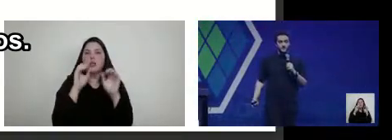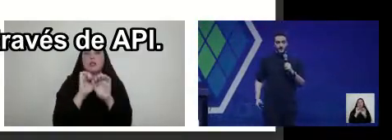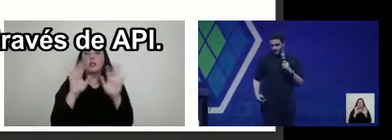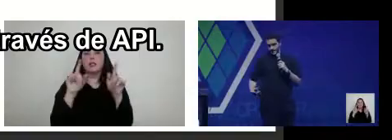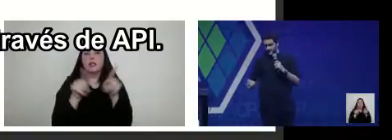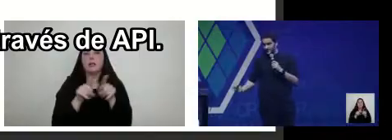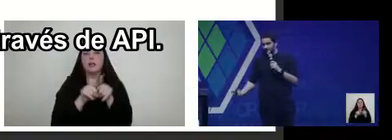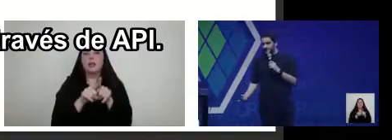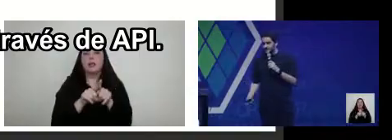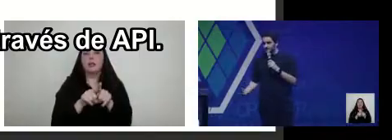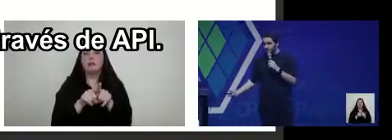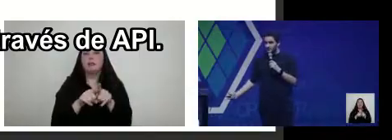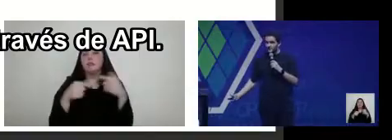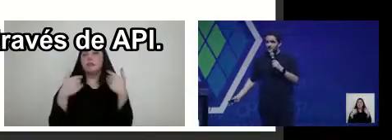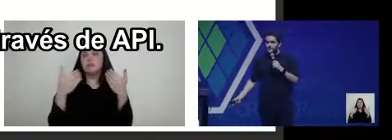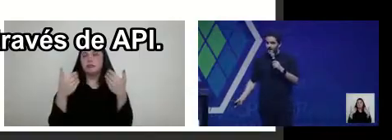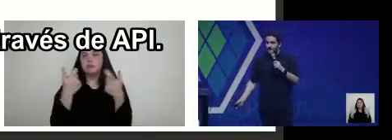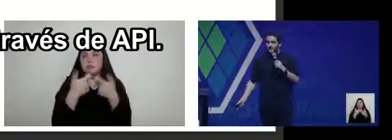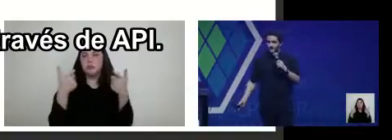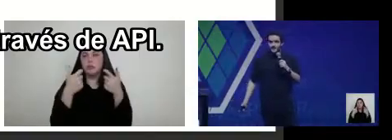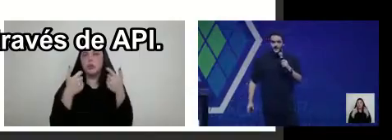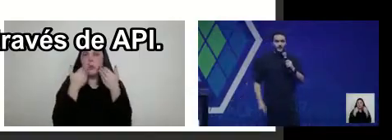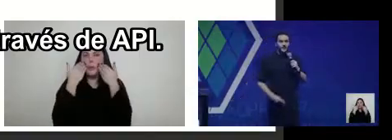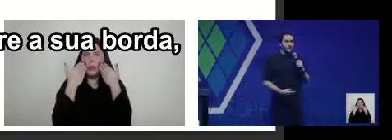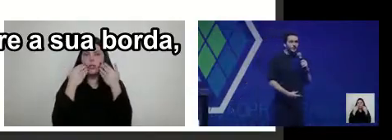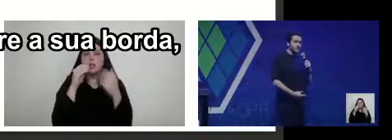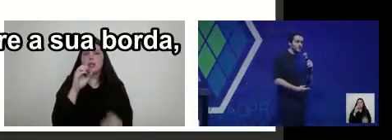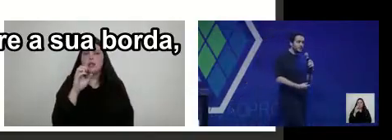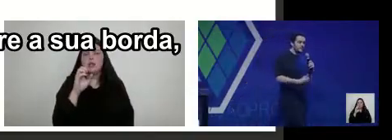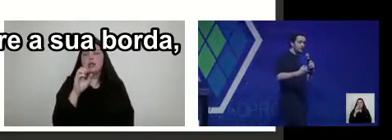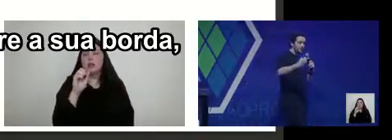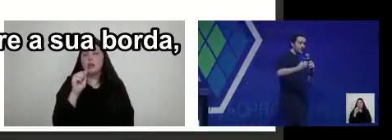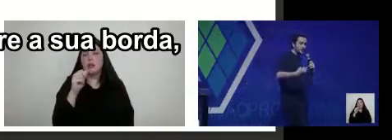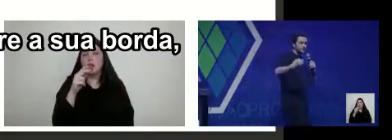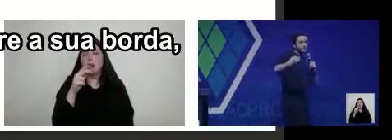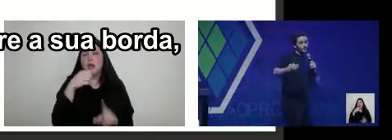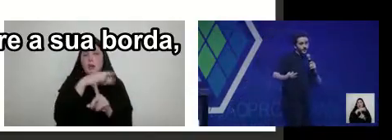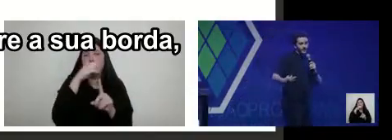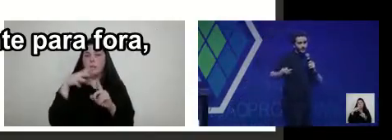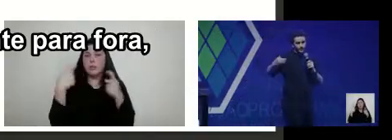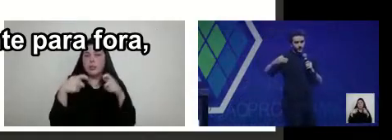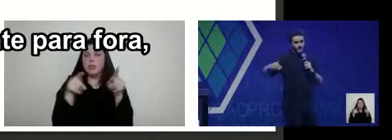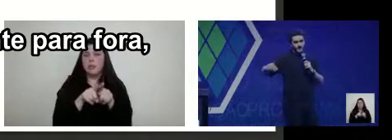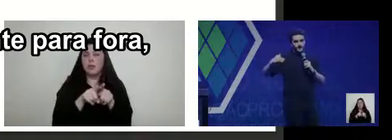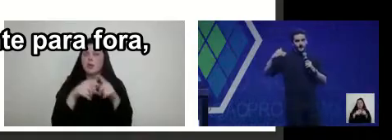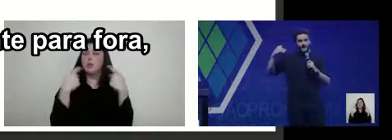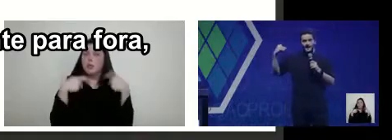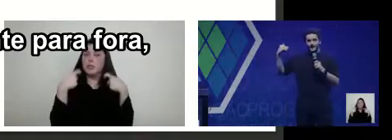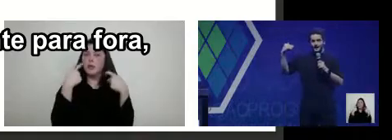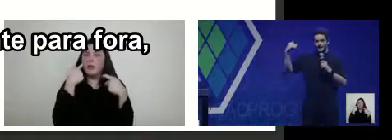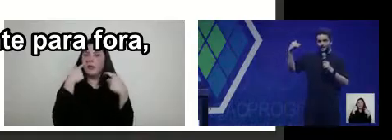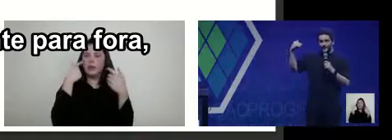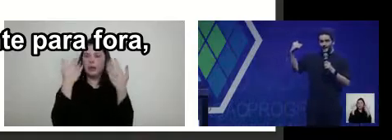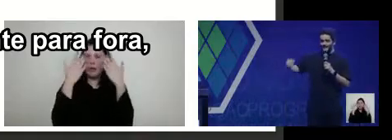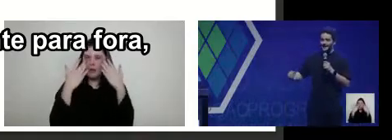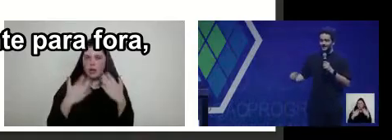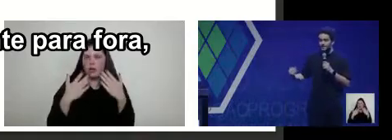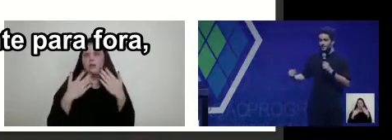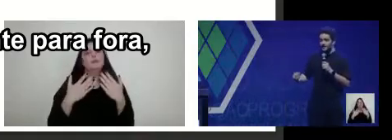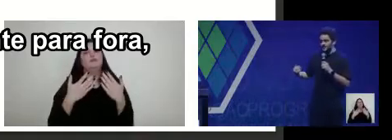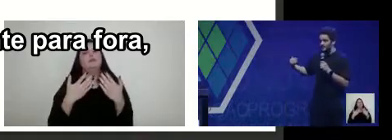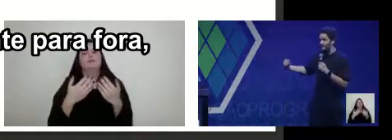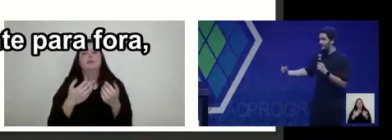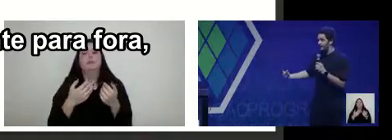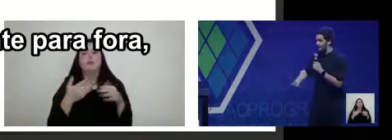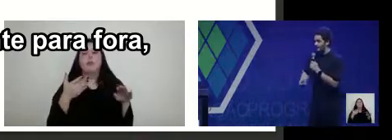serviços, e a grande parte delas é exposta através de API. Então é importante que você monitore a sua borda, monitore ali a entrada